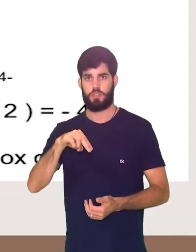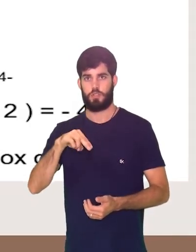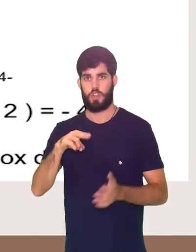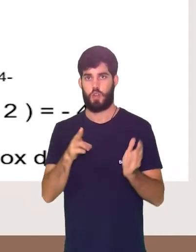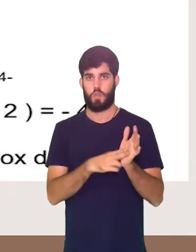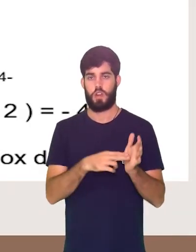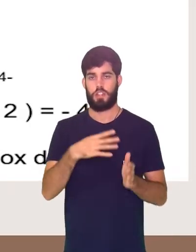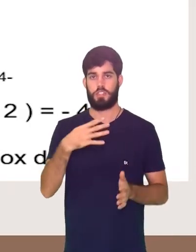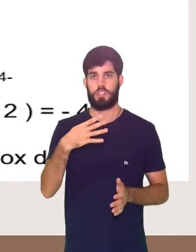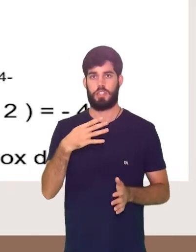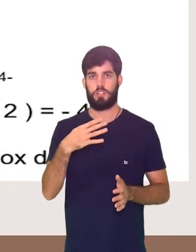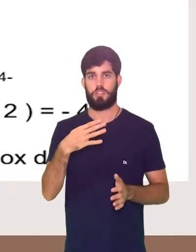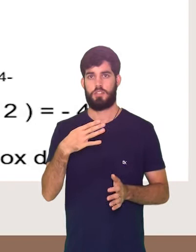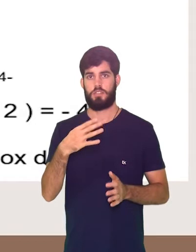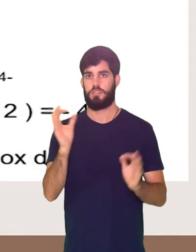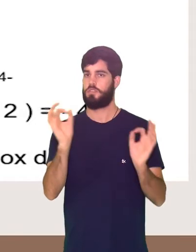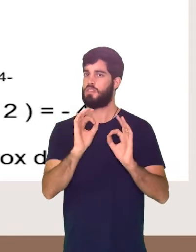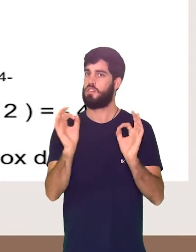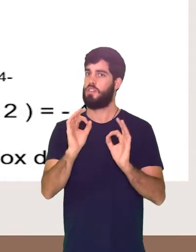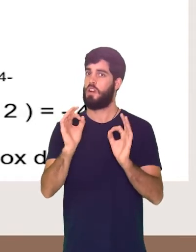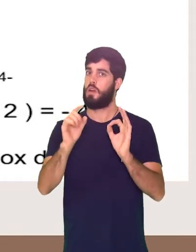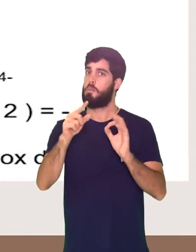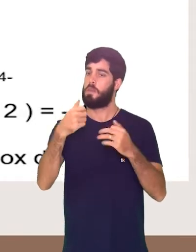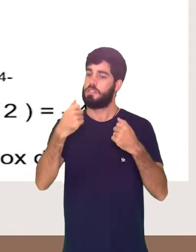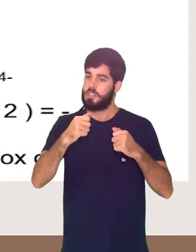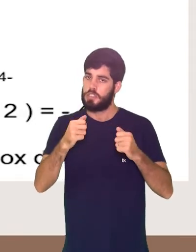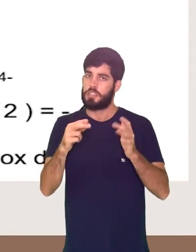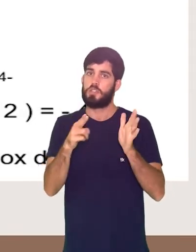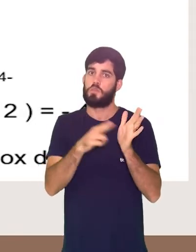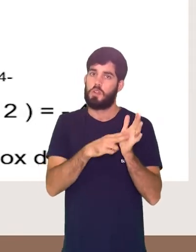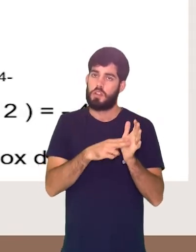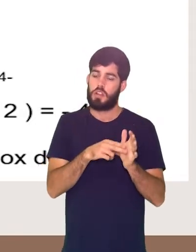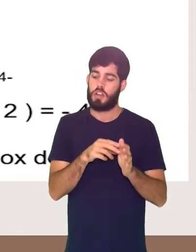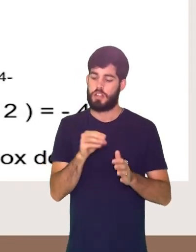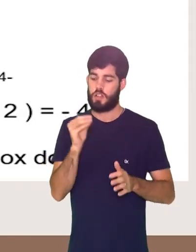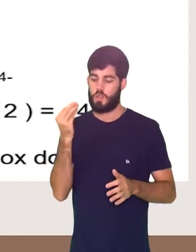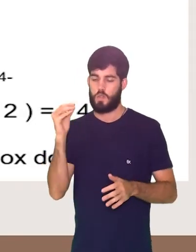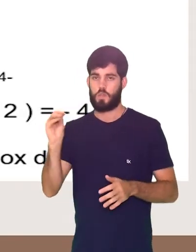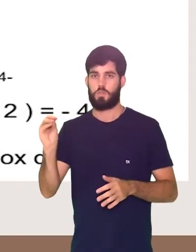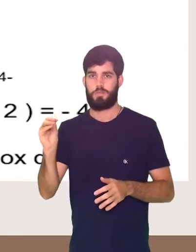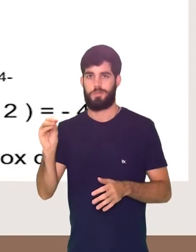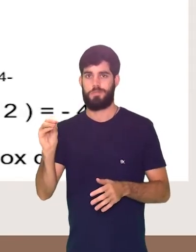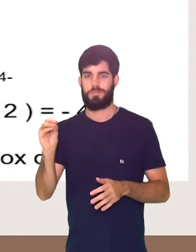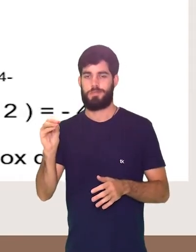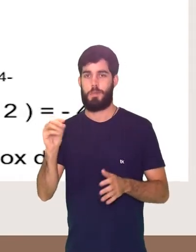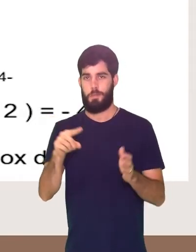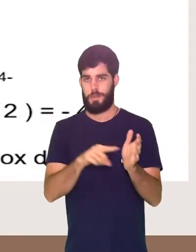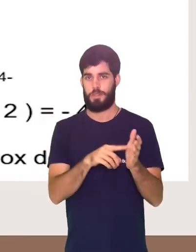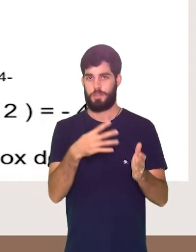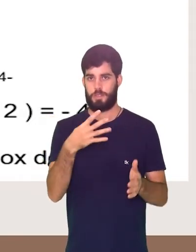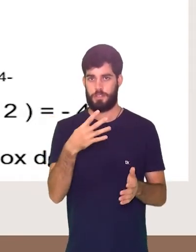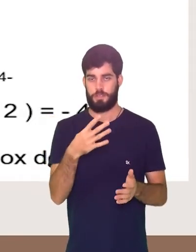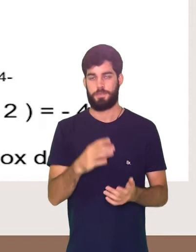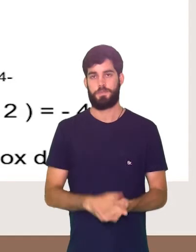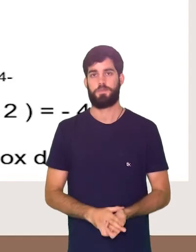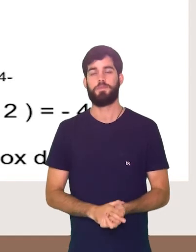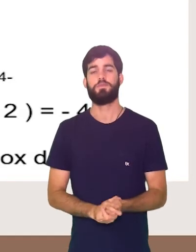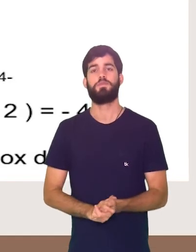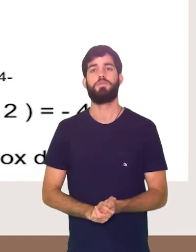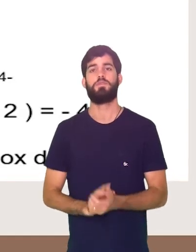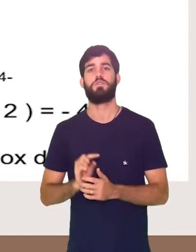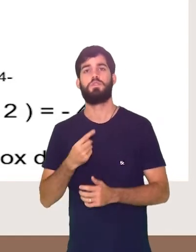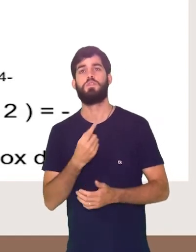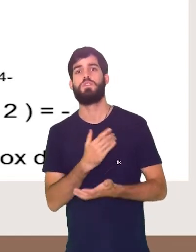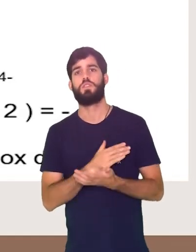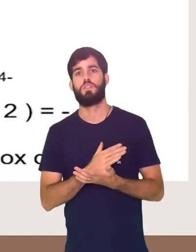zero. Você deve igualar a carga. Ou seja, você vai igualar a -4. Então vamos começar assim. Eu quero